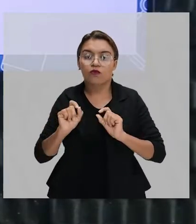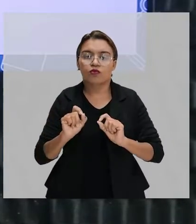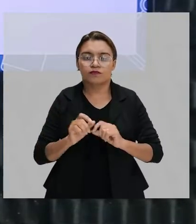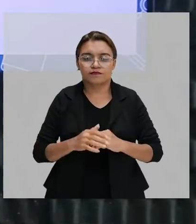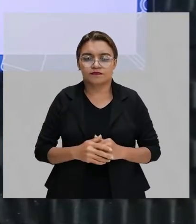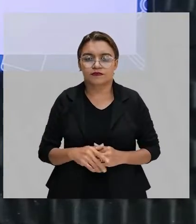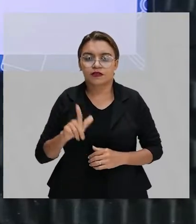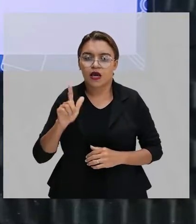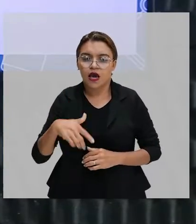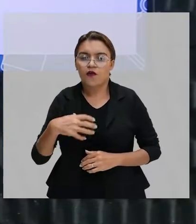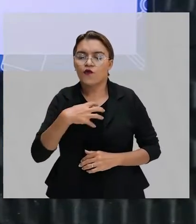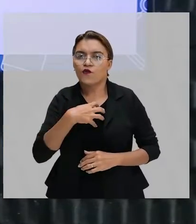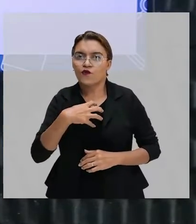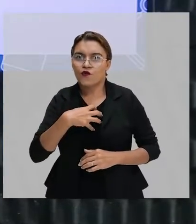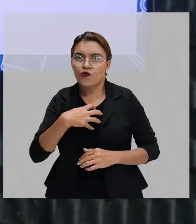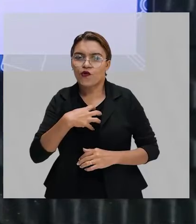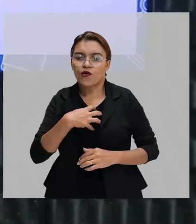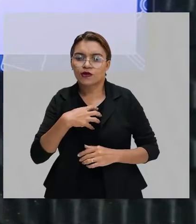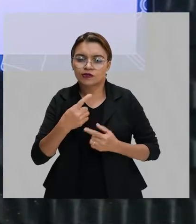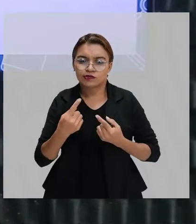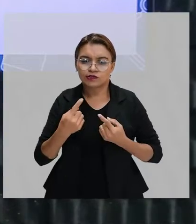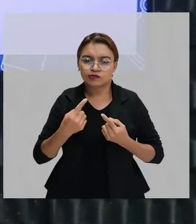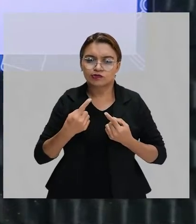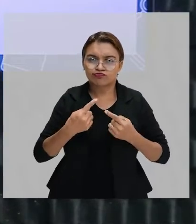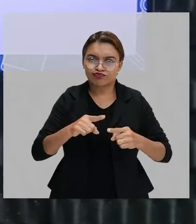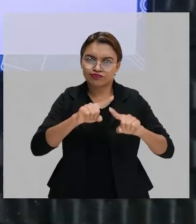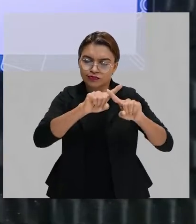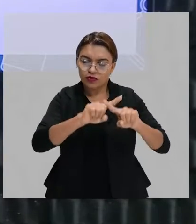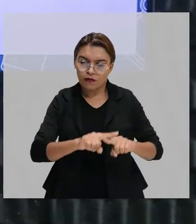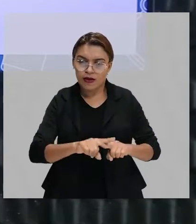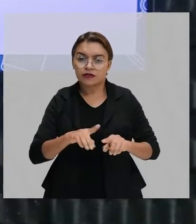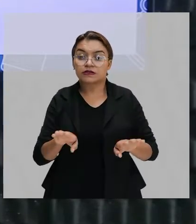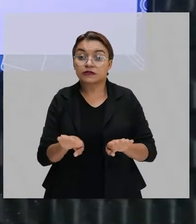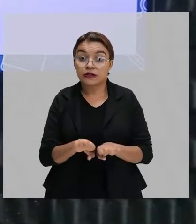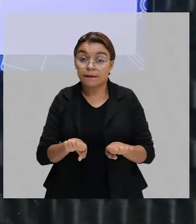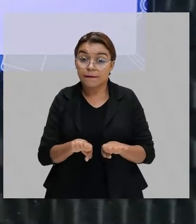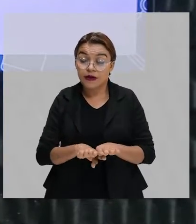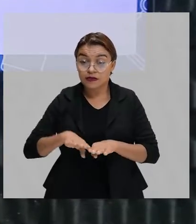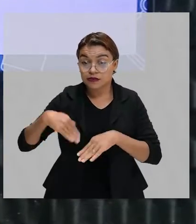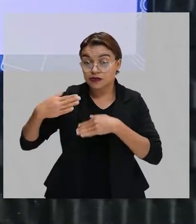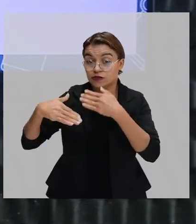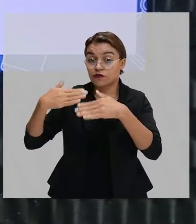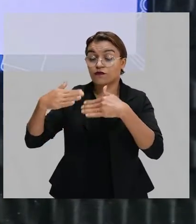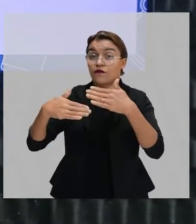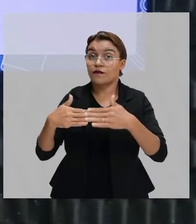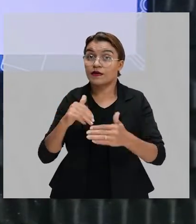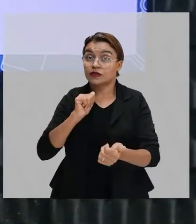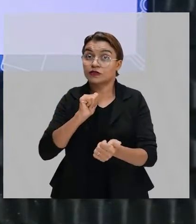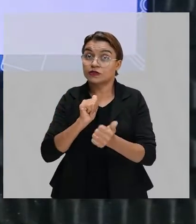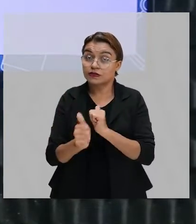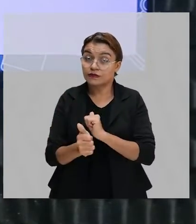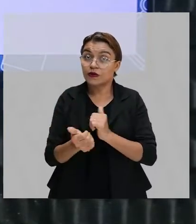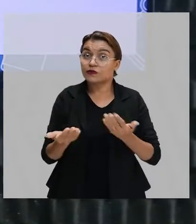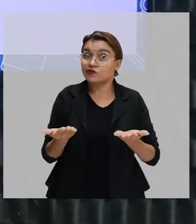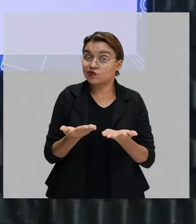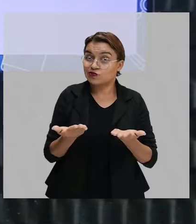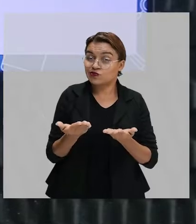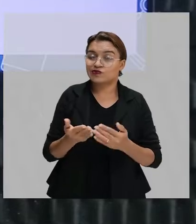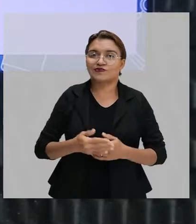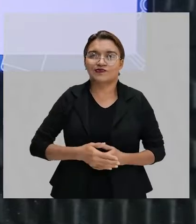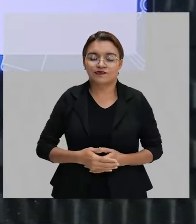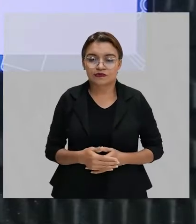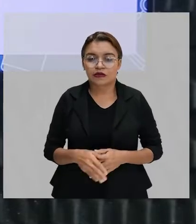são formas de combate e ao mesmo tempo são desenvolvidas como esportes atualmente